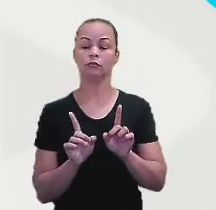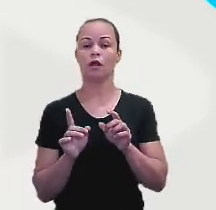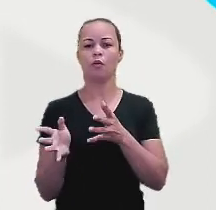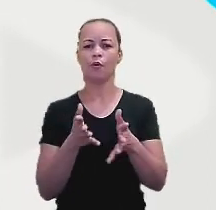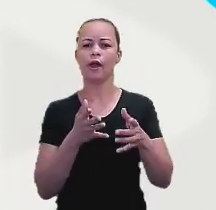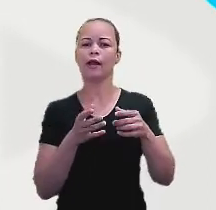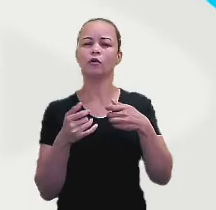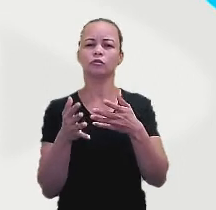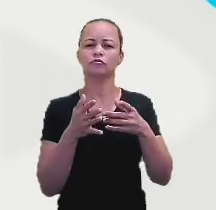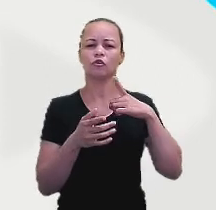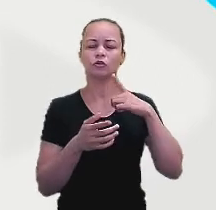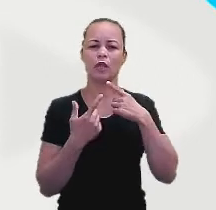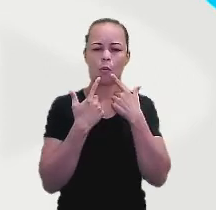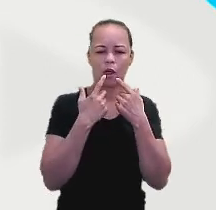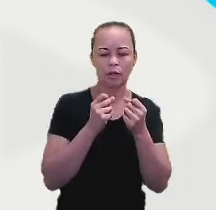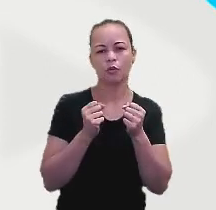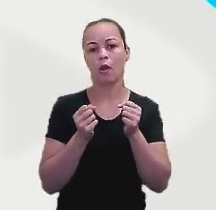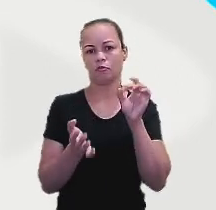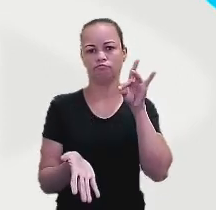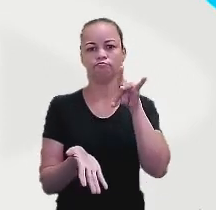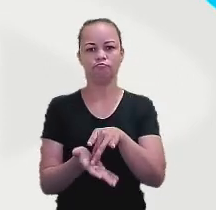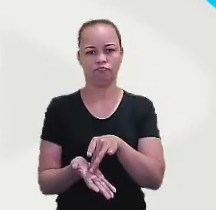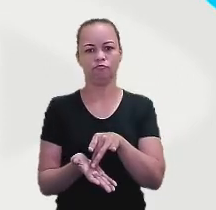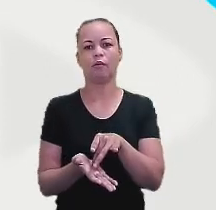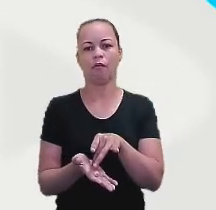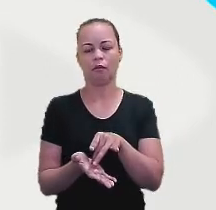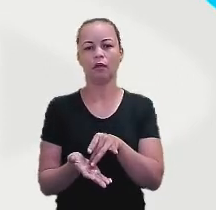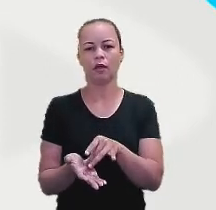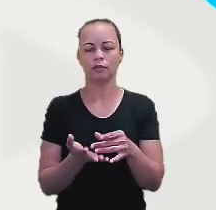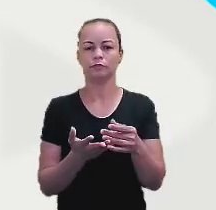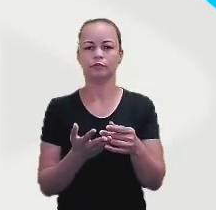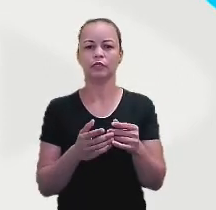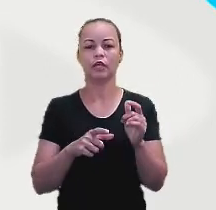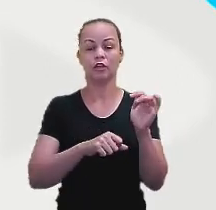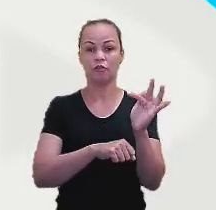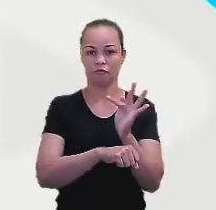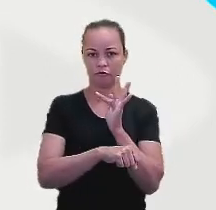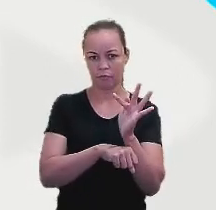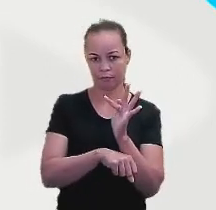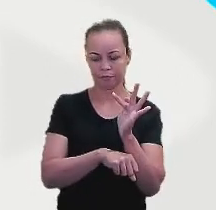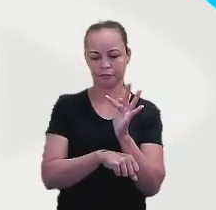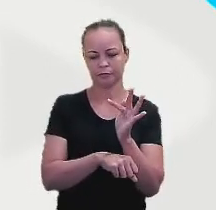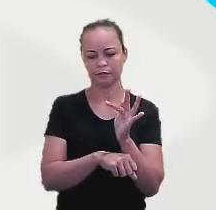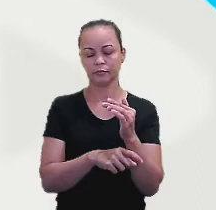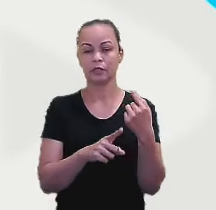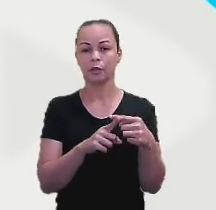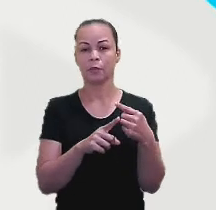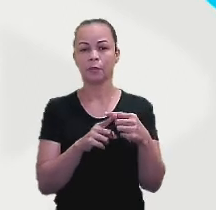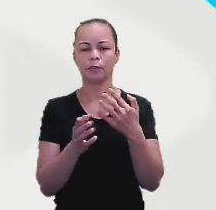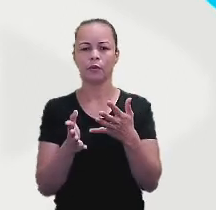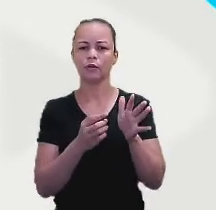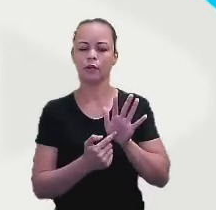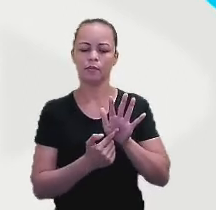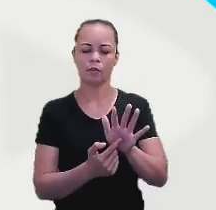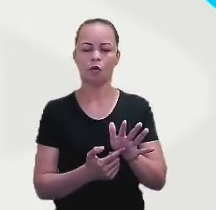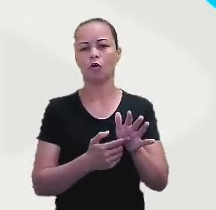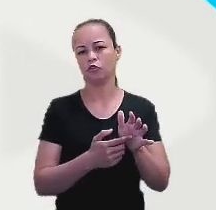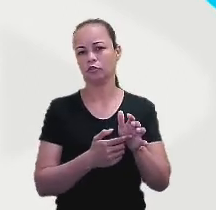linguagem denotativa, uma linguagem real e formal, certo? Porque trata-se aí de um